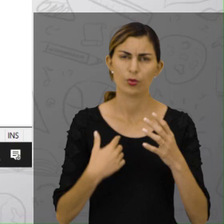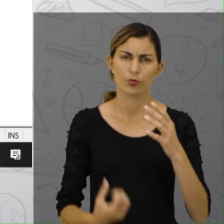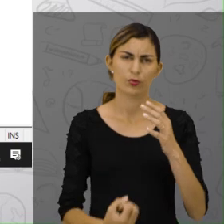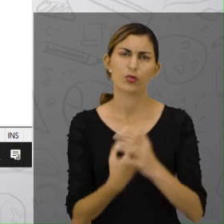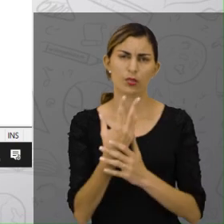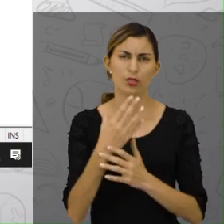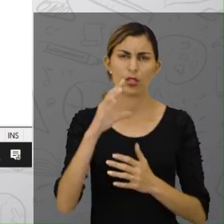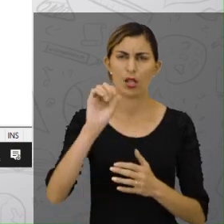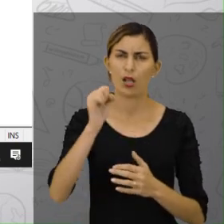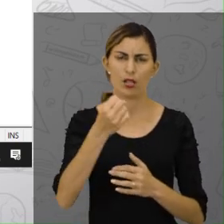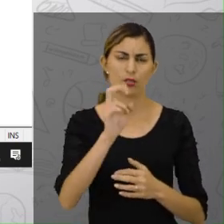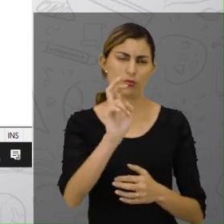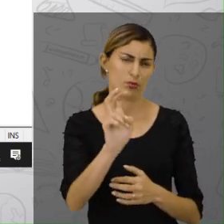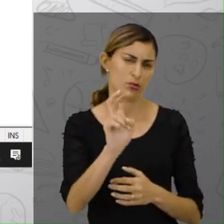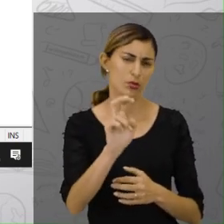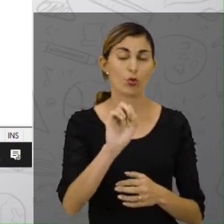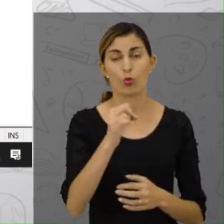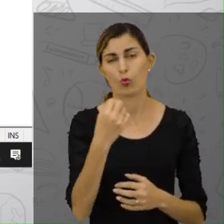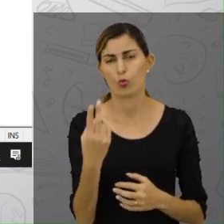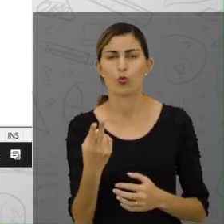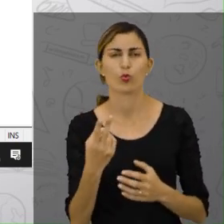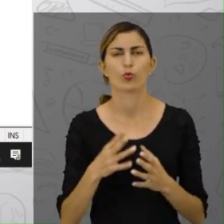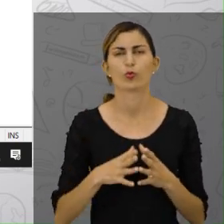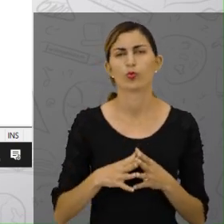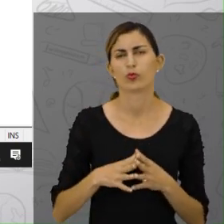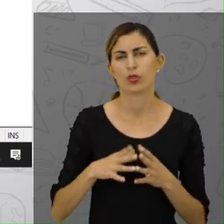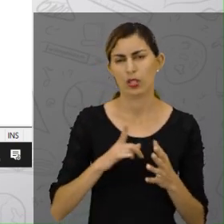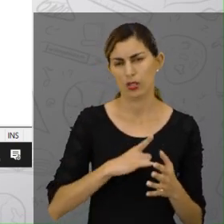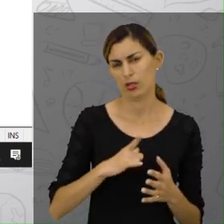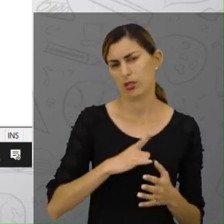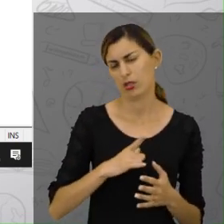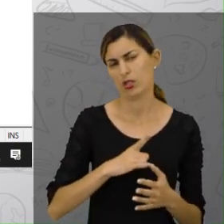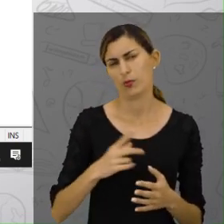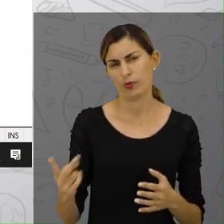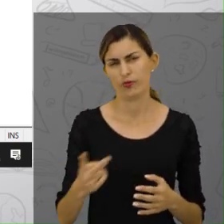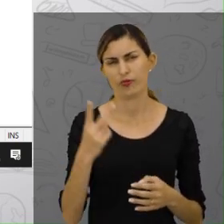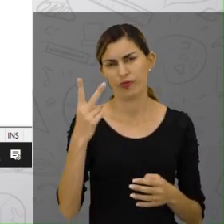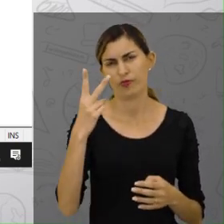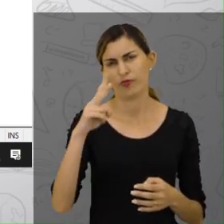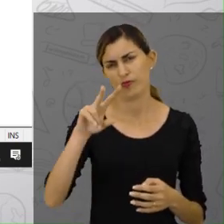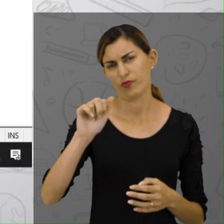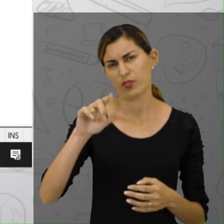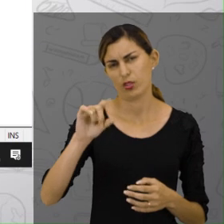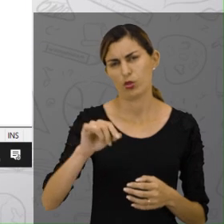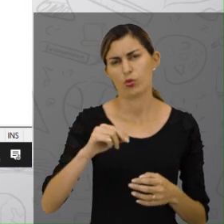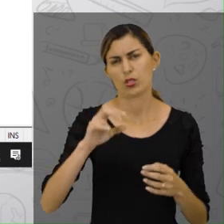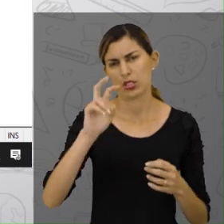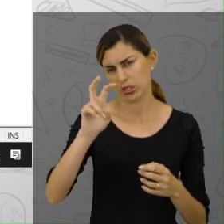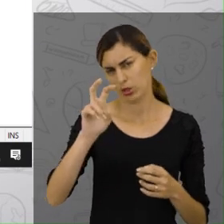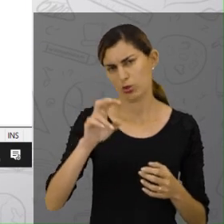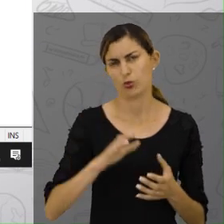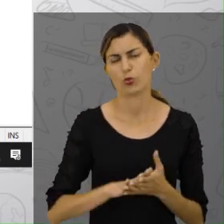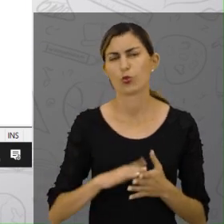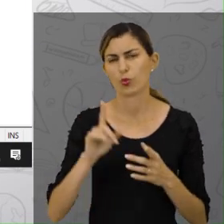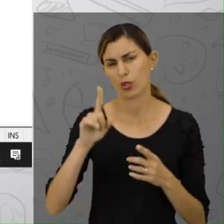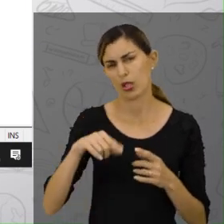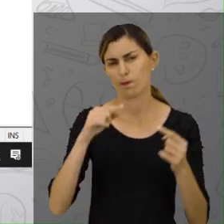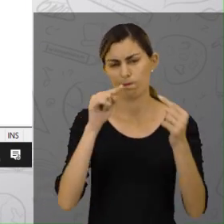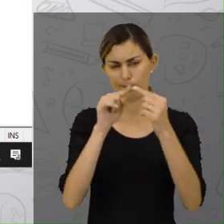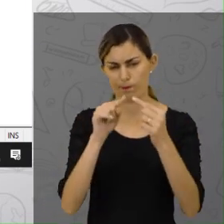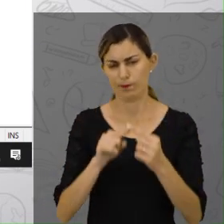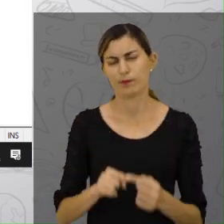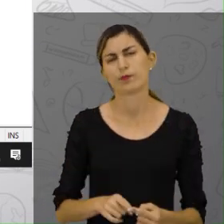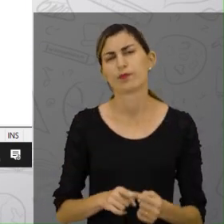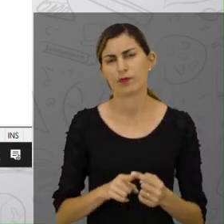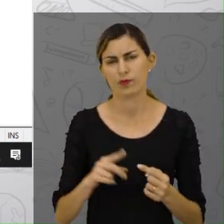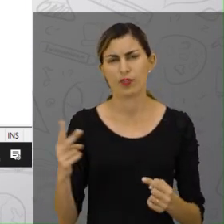eu criei o caso 5, ou seja, nós temos aqui o valor para este caso 5, que é